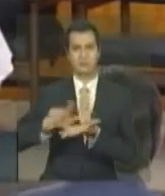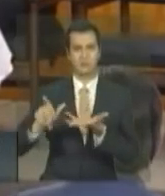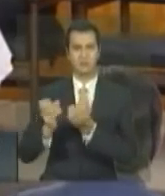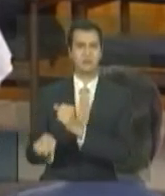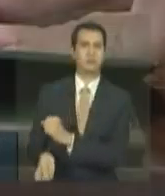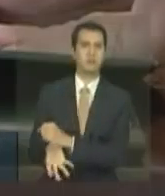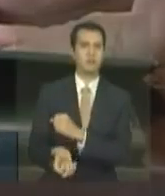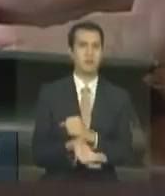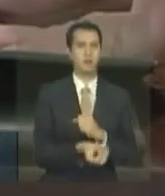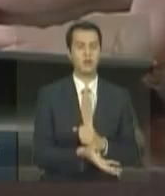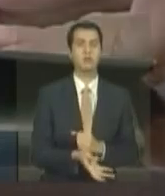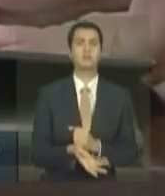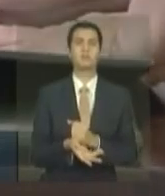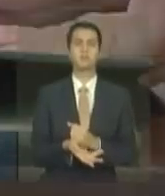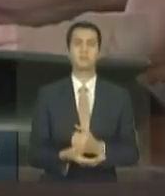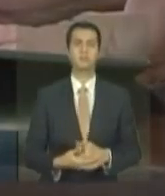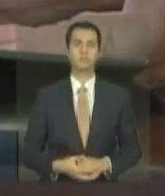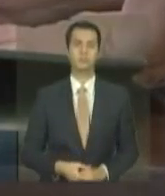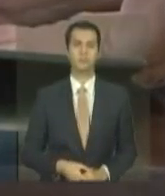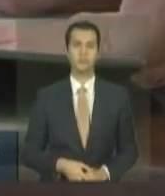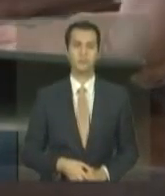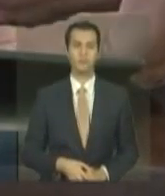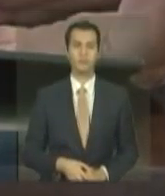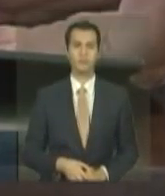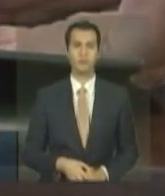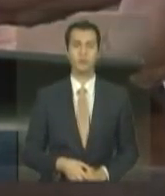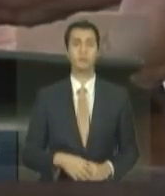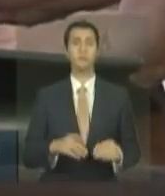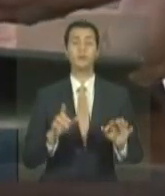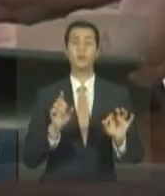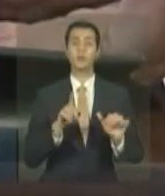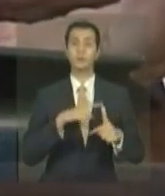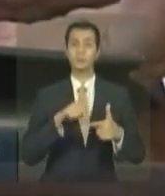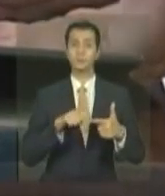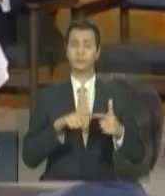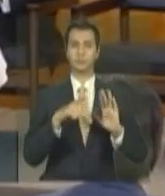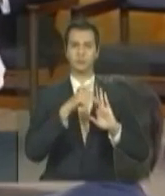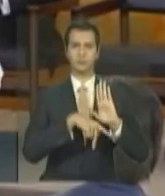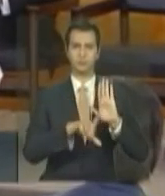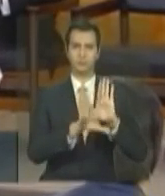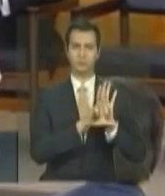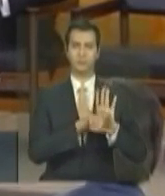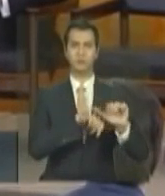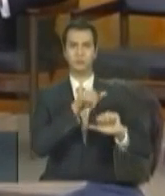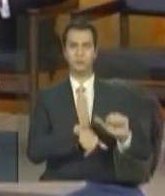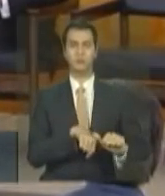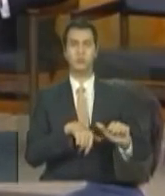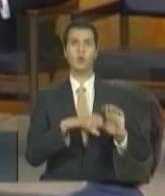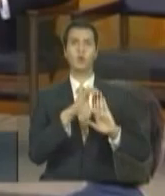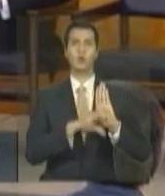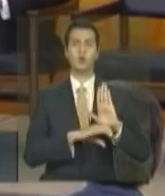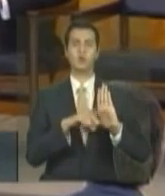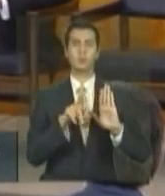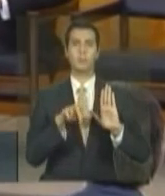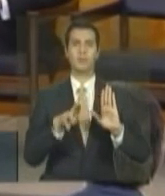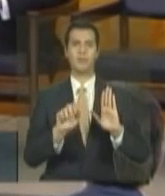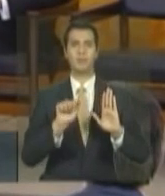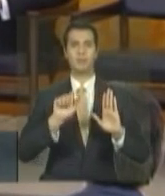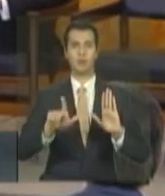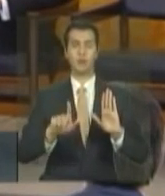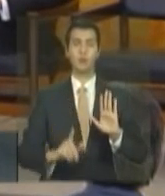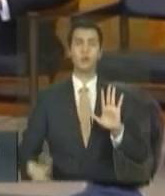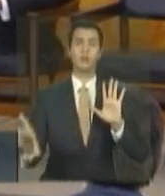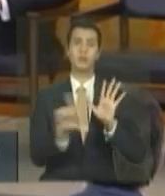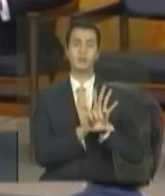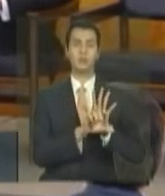ilícitas. Projeto de lei que altera o Código de Processo Penal, o Código Penal, a Lei de Combate